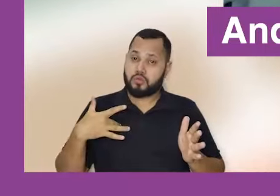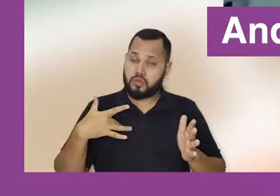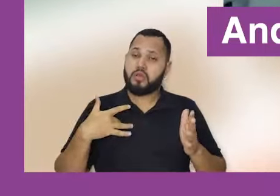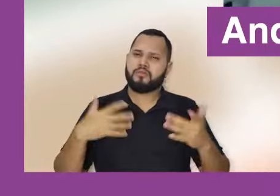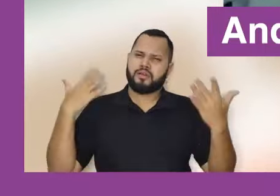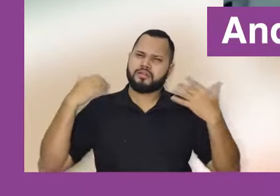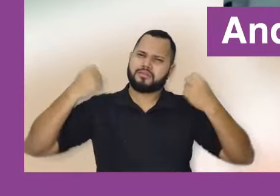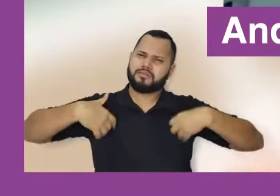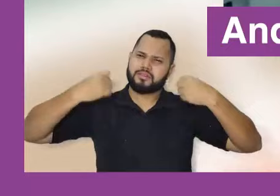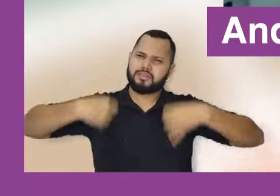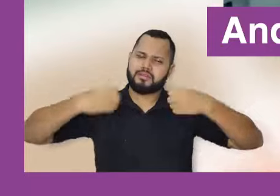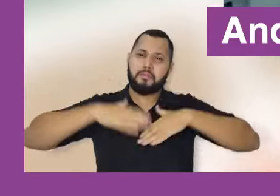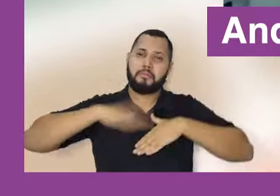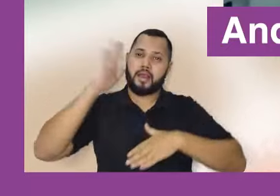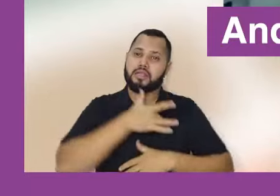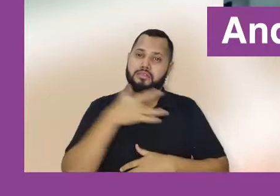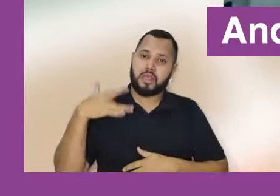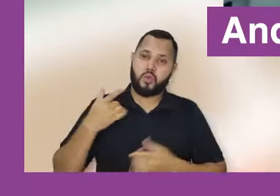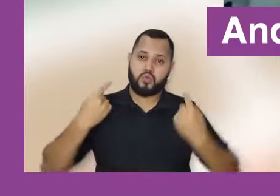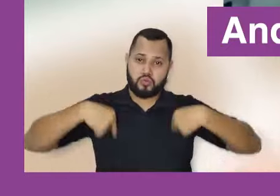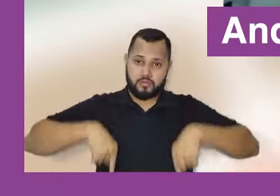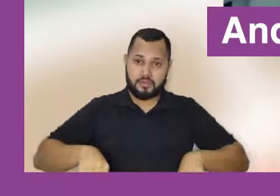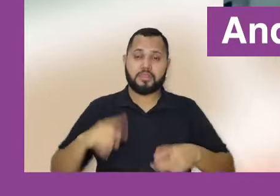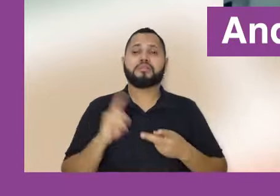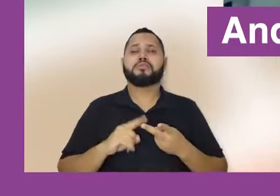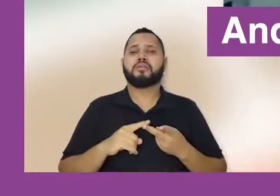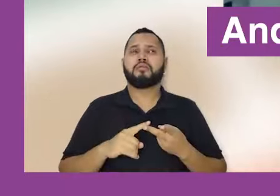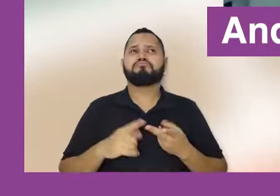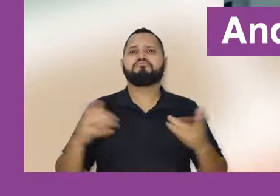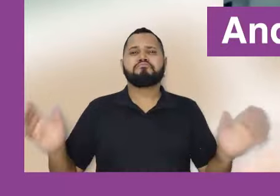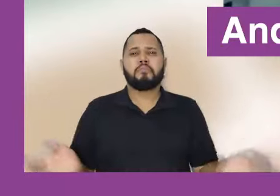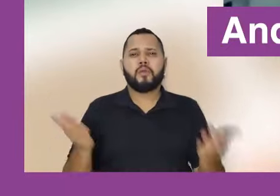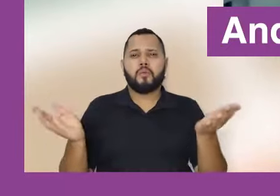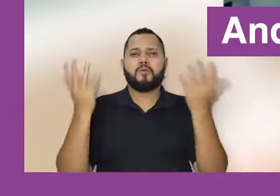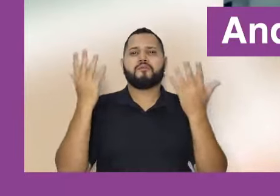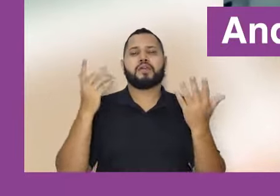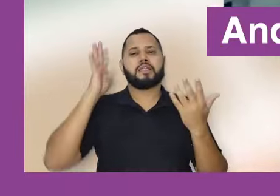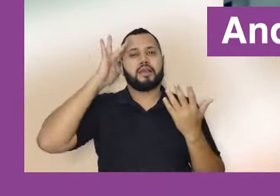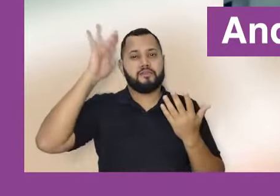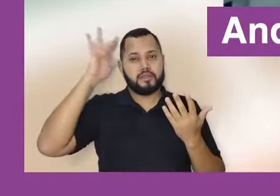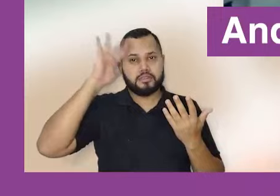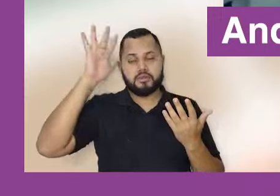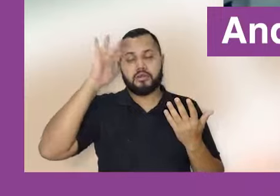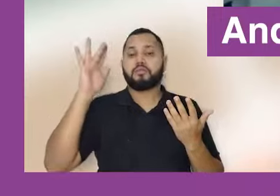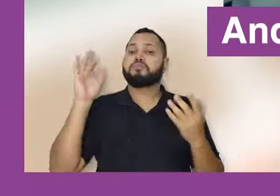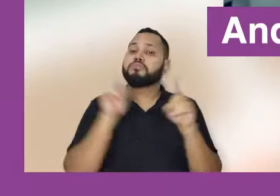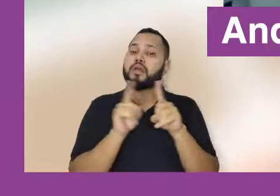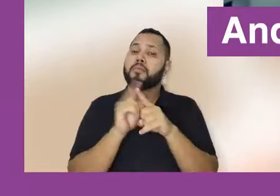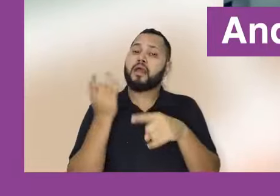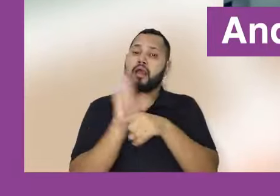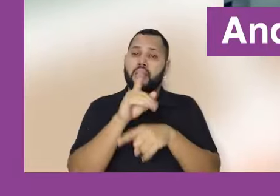que a gente tem falado cada vez mais de saúde física né promovendo essa reflexão e